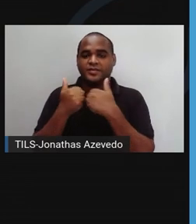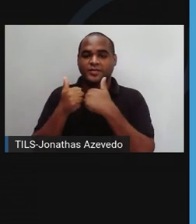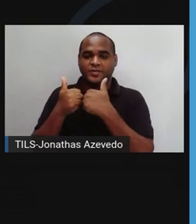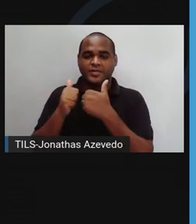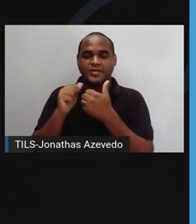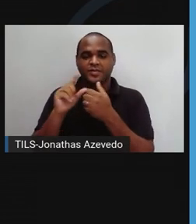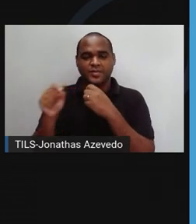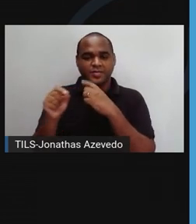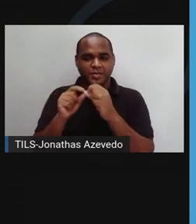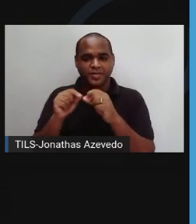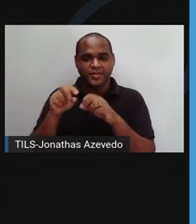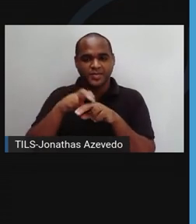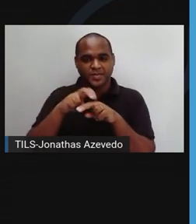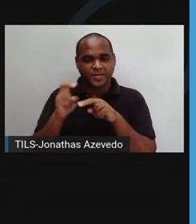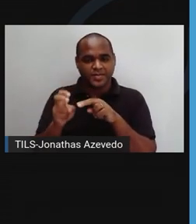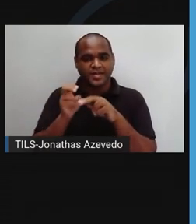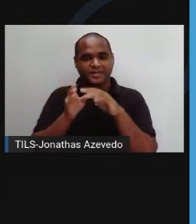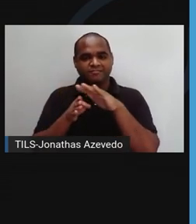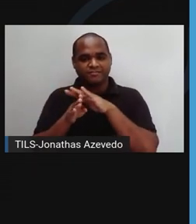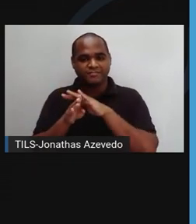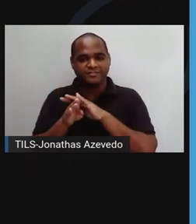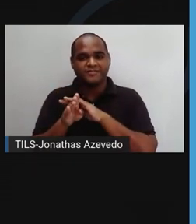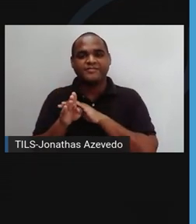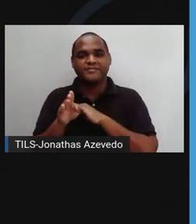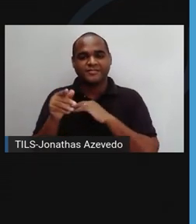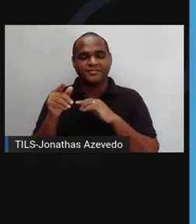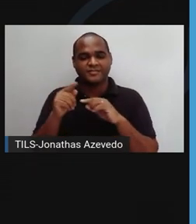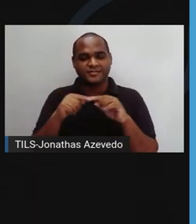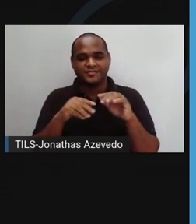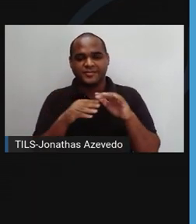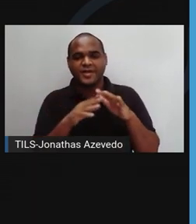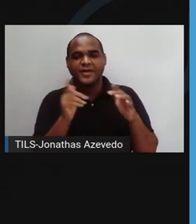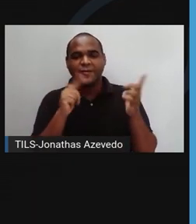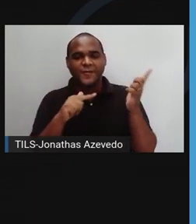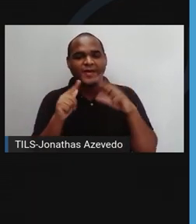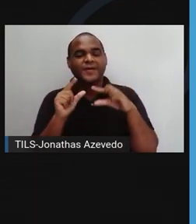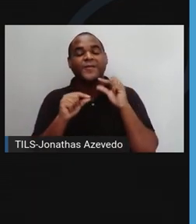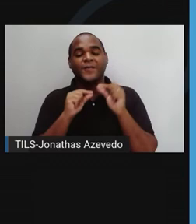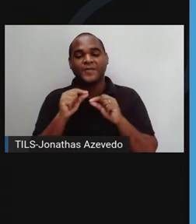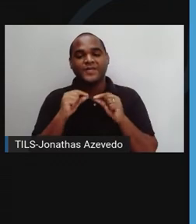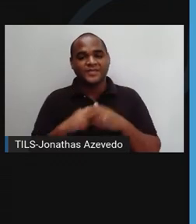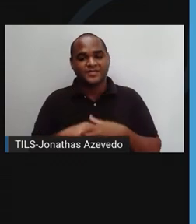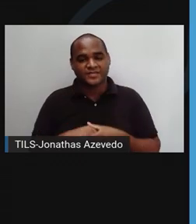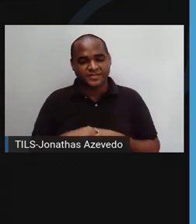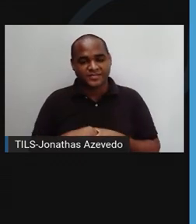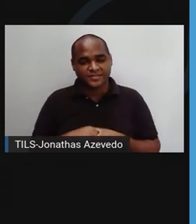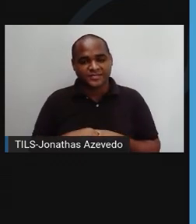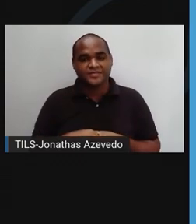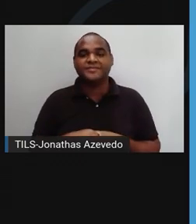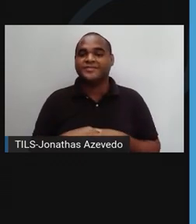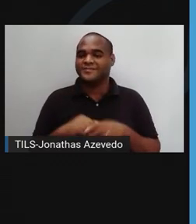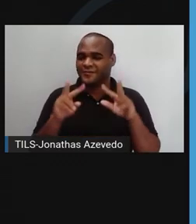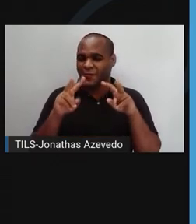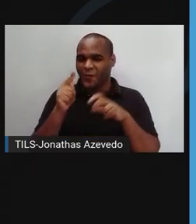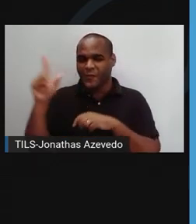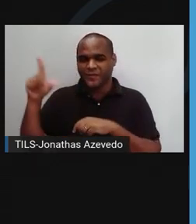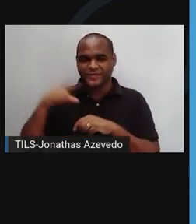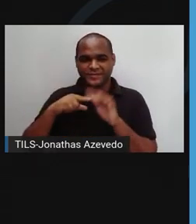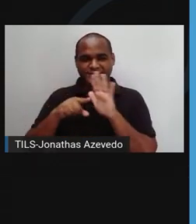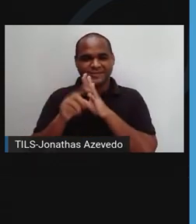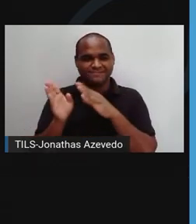de nossos assentos e entrar nas células dos músculos. E o que fazemos agora? Bem, isso é assunto para outro vídeo.